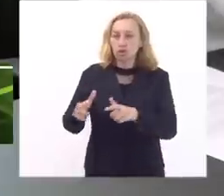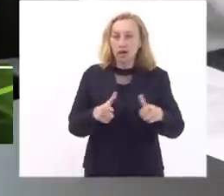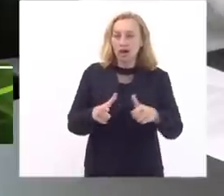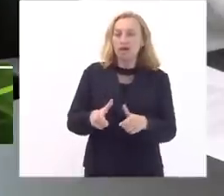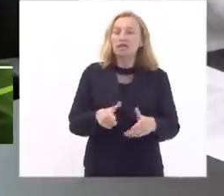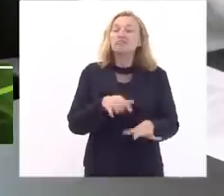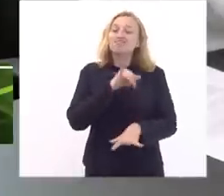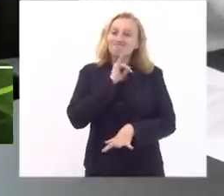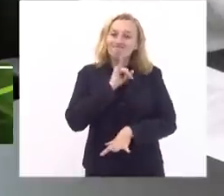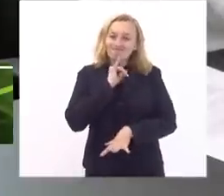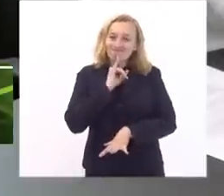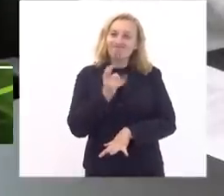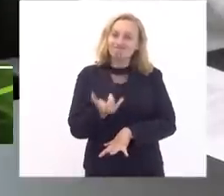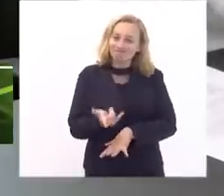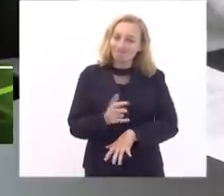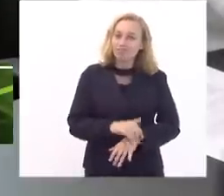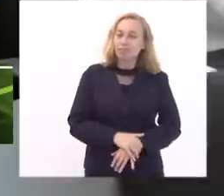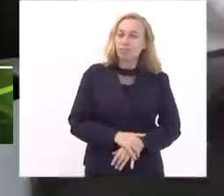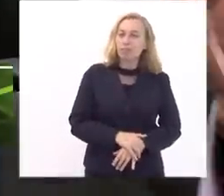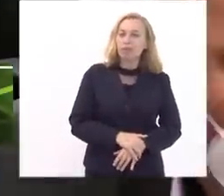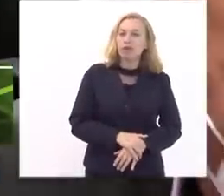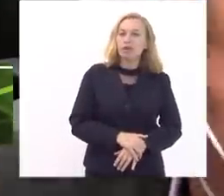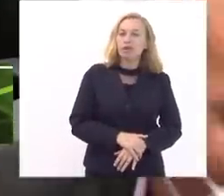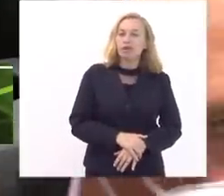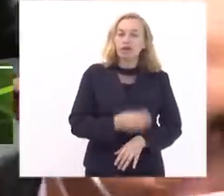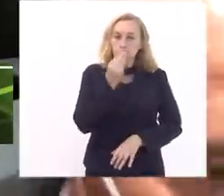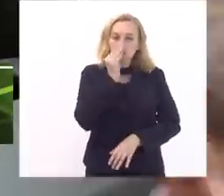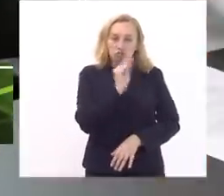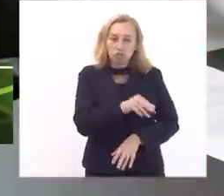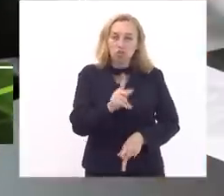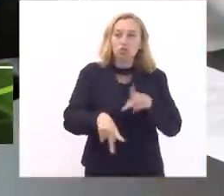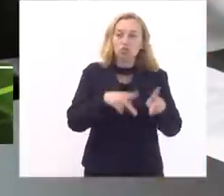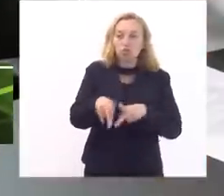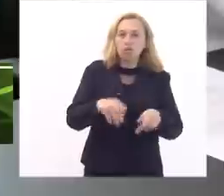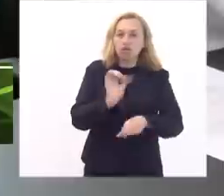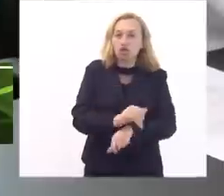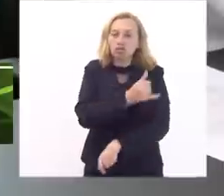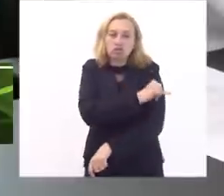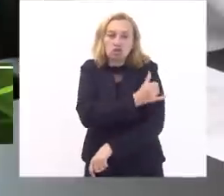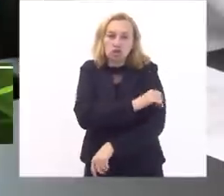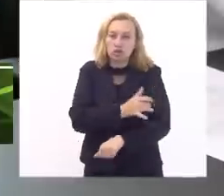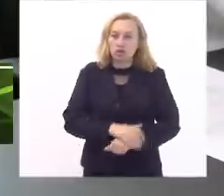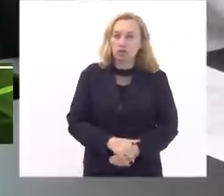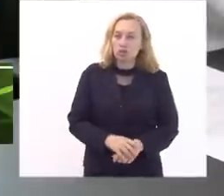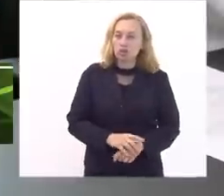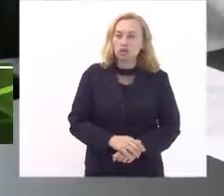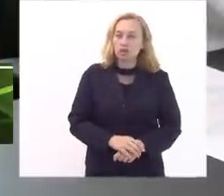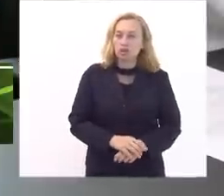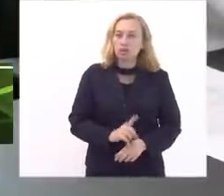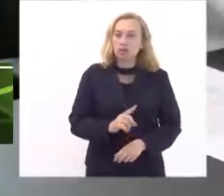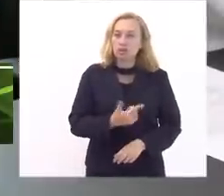no mínimo, um escárnio com a população do Estado do Rio de Janeiro não assumir